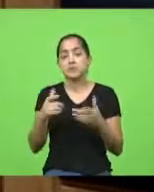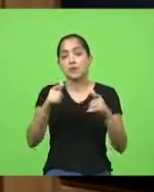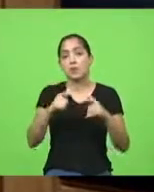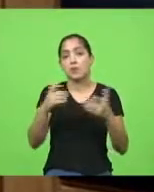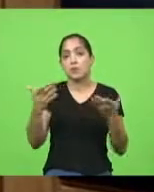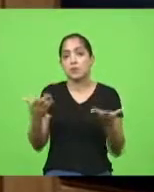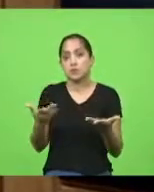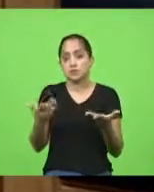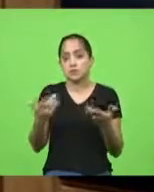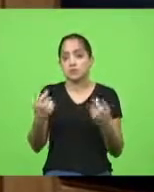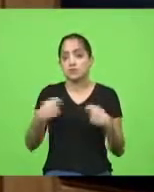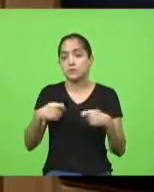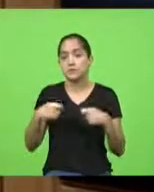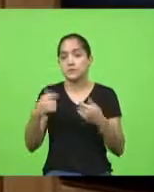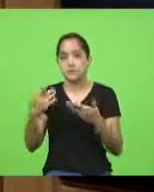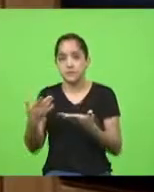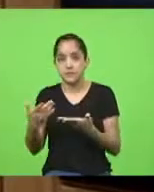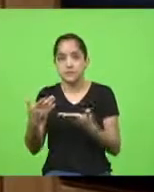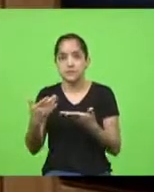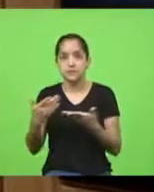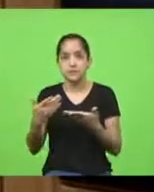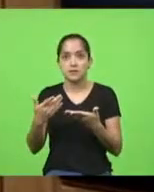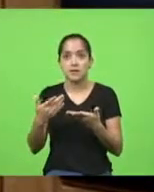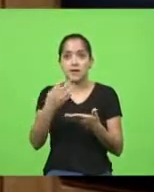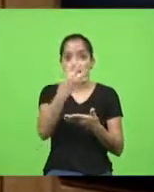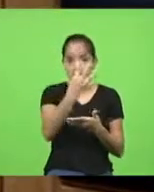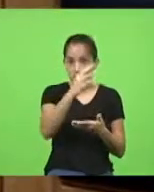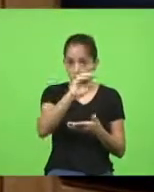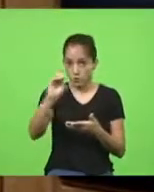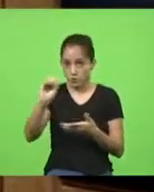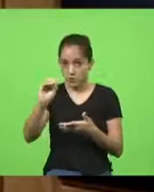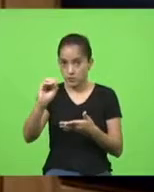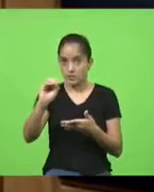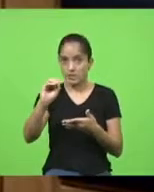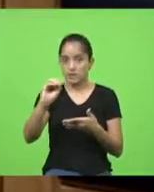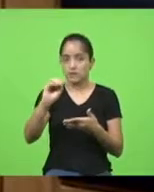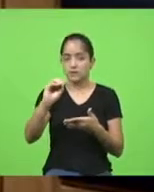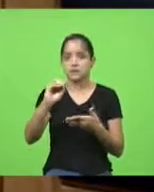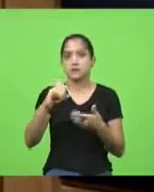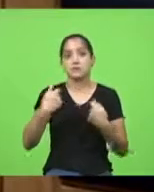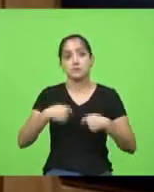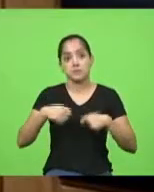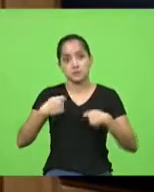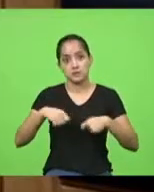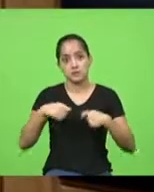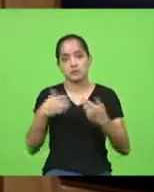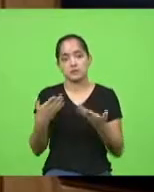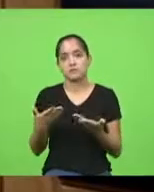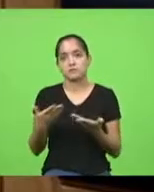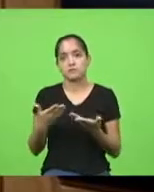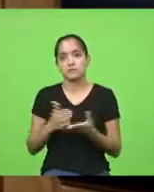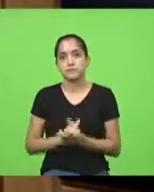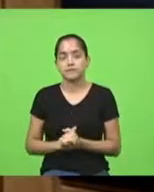que estar as 400 que ainda os catarinenses têm necessidade. A gente